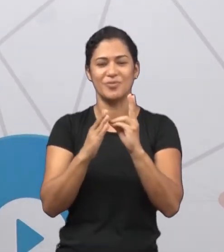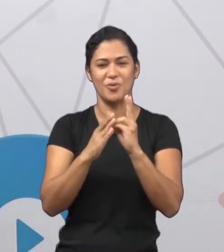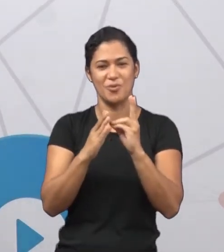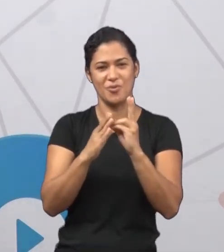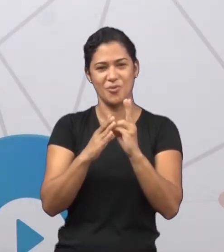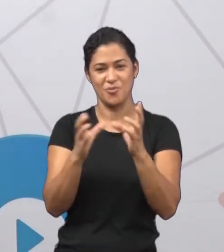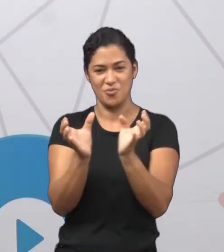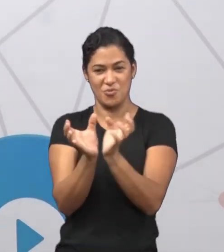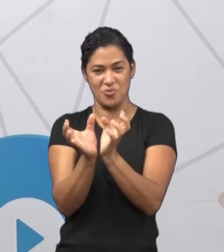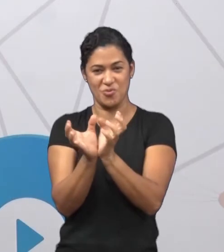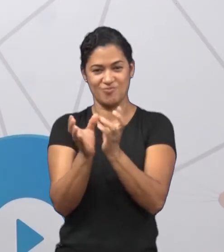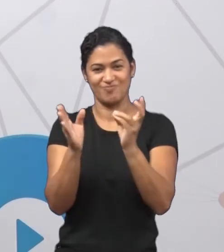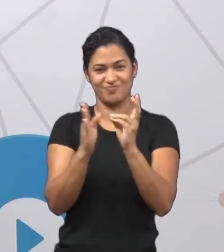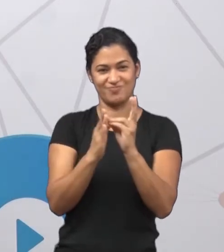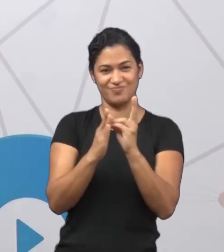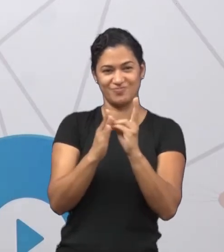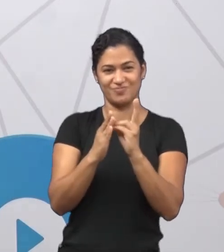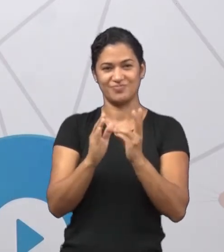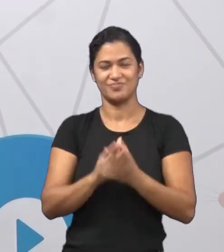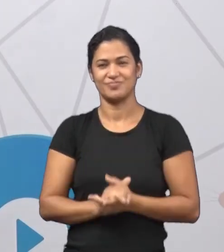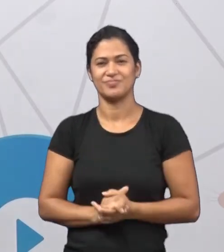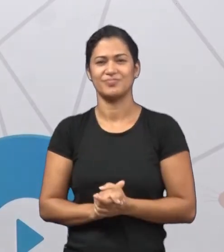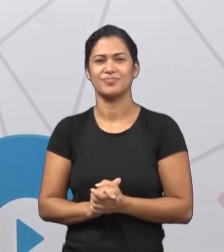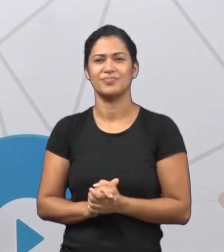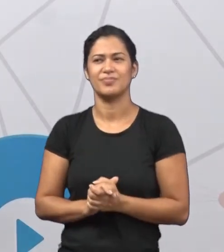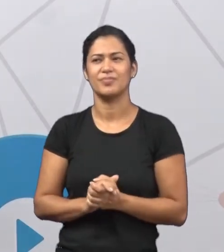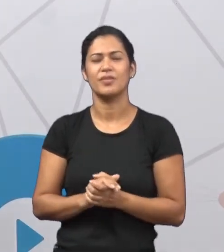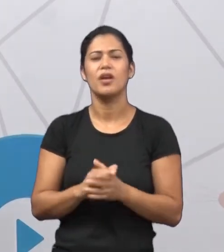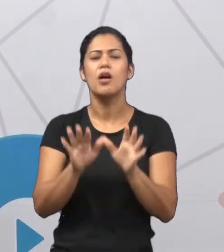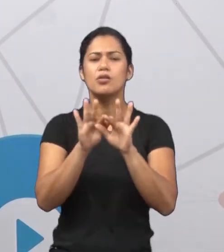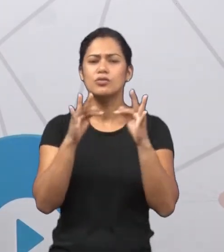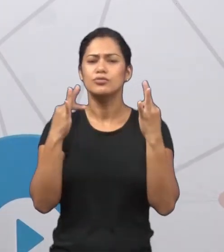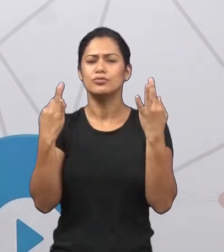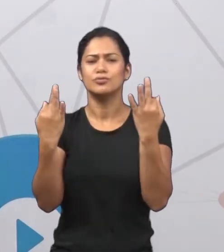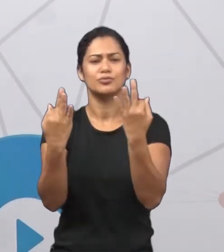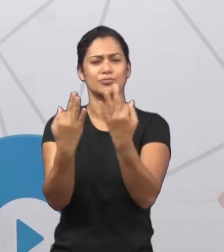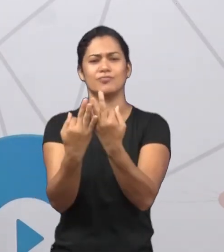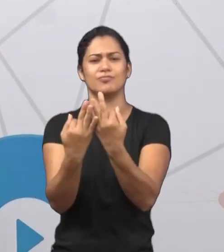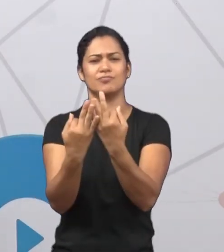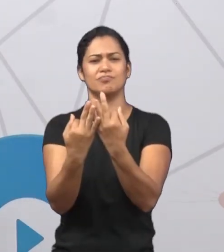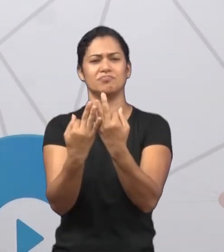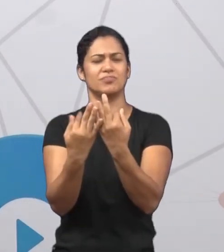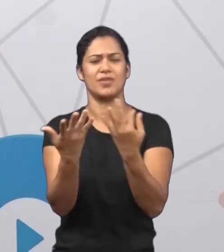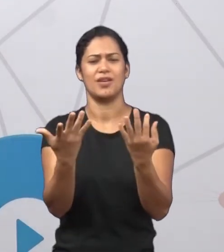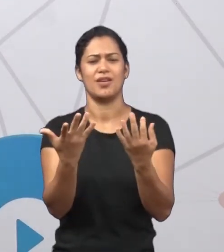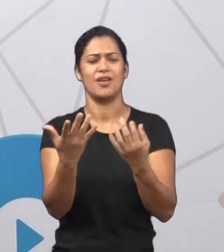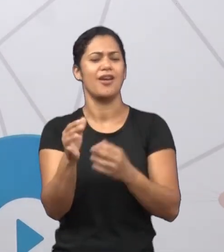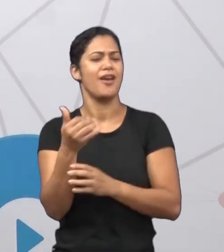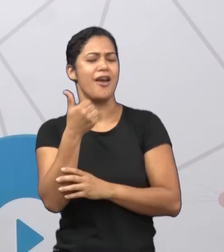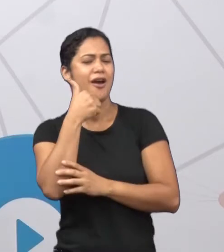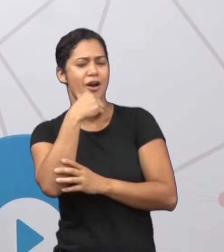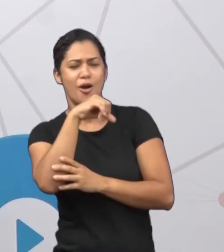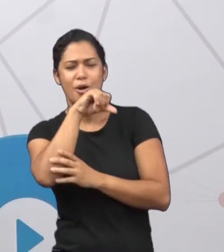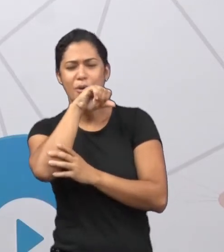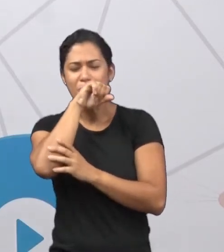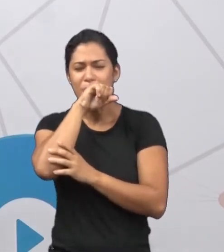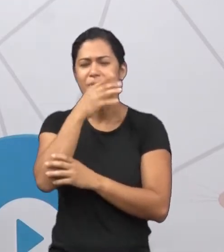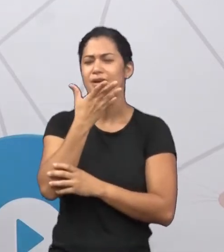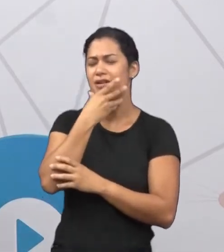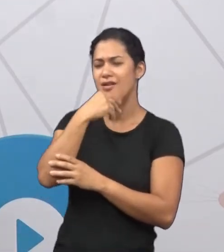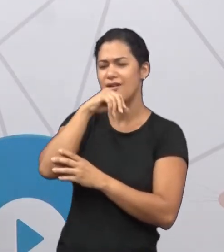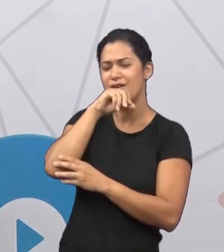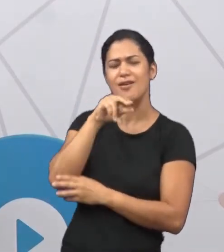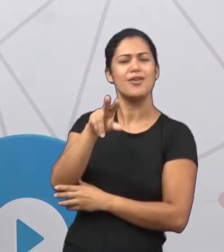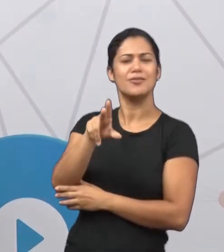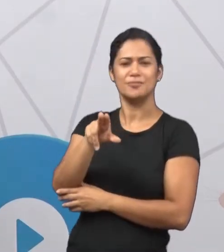Os indígenas, eles vivem na tribo. E uma família é formada pelo meu pai, minha mãe, meus irmãos,